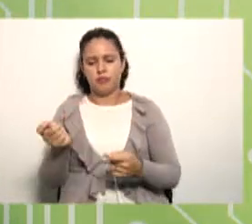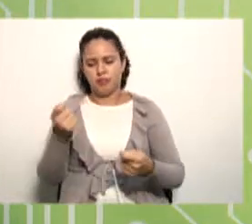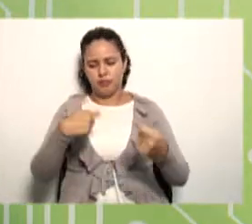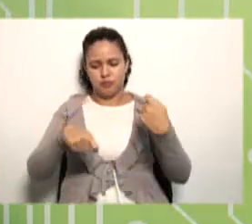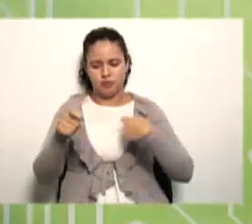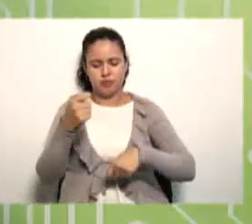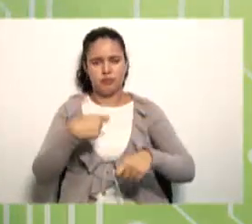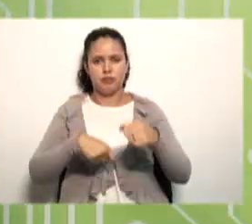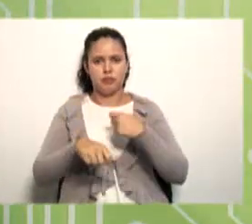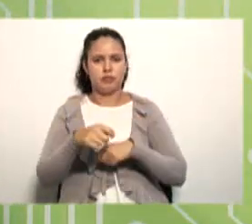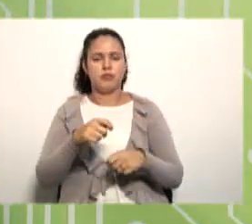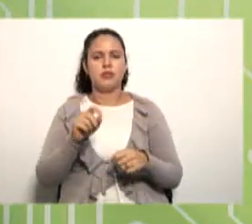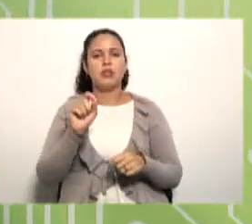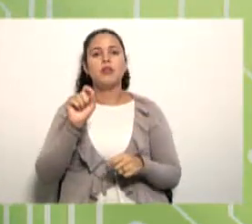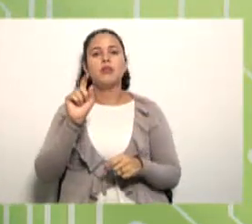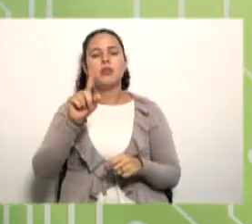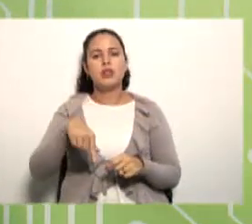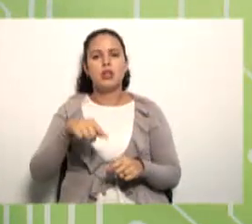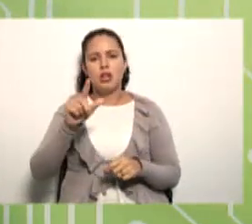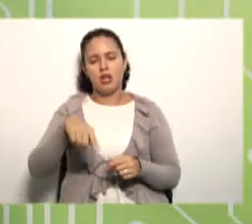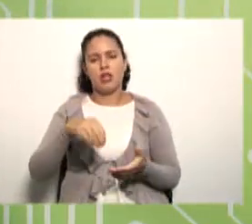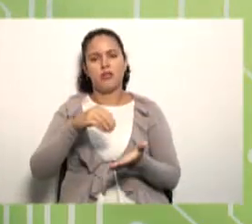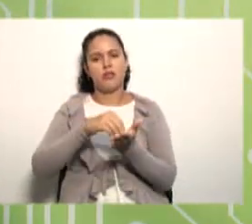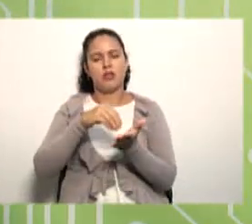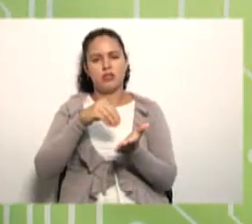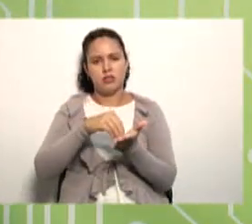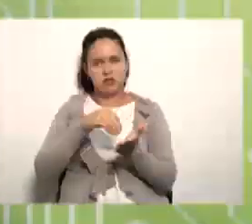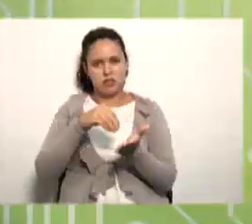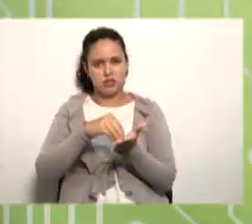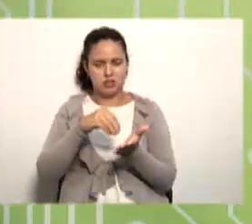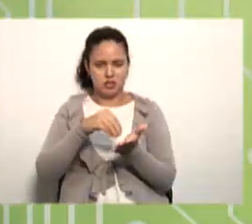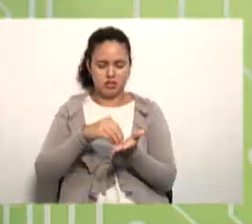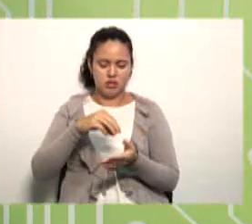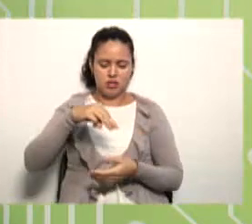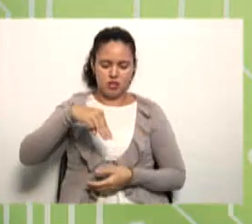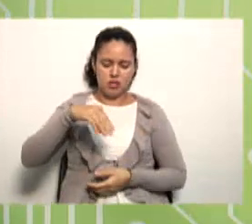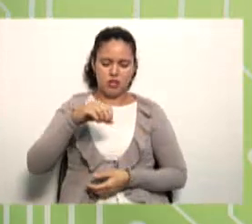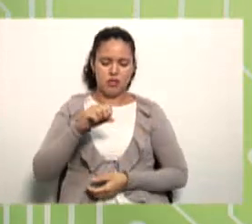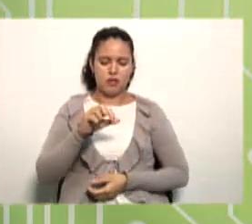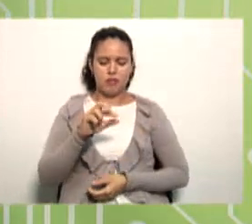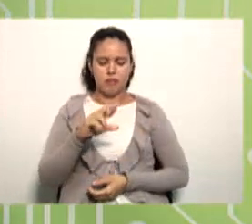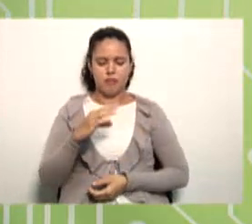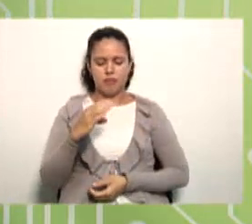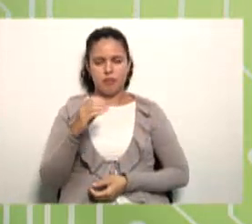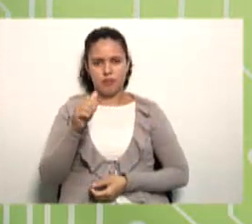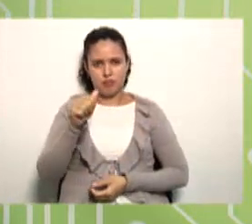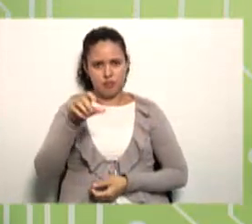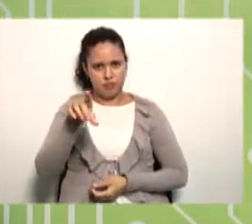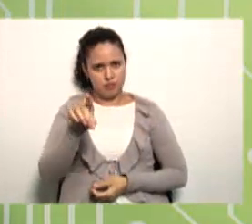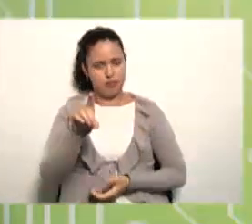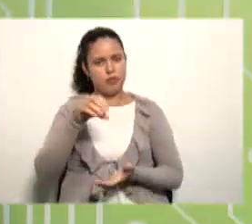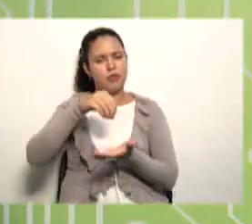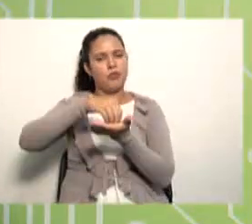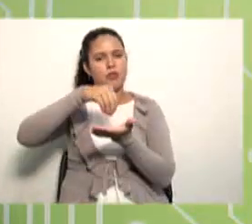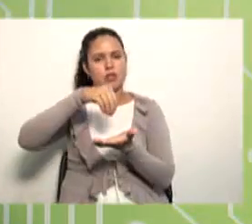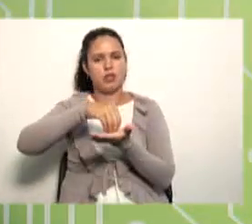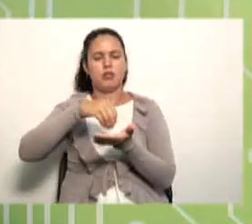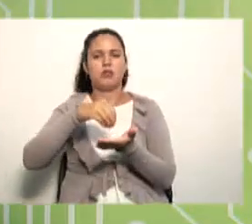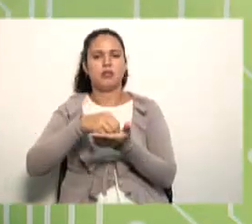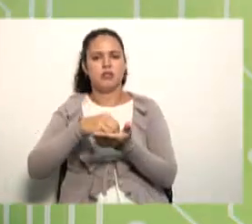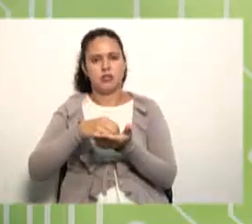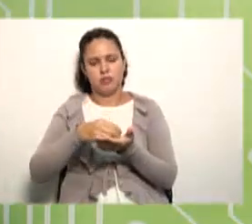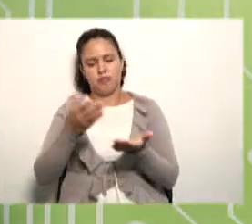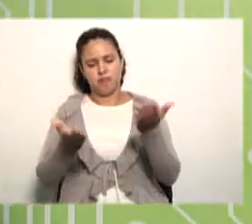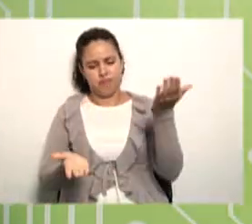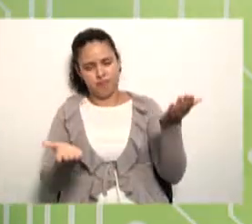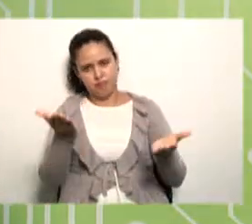essas situações de falhas de mercado, quando o mercado falha em dar um resultado ótimo para a sociedade. Para esse tipo de situação,